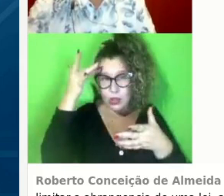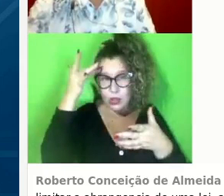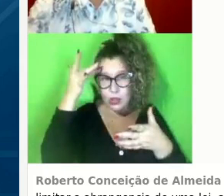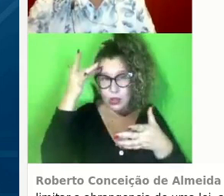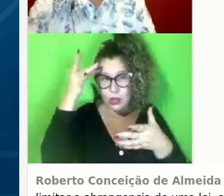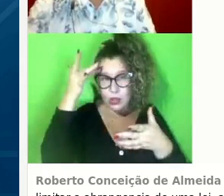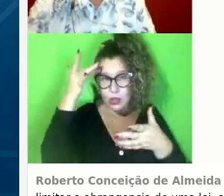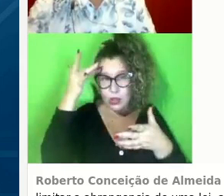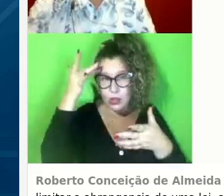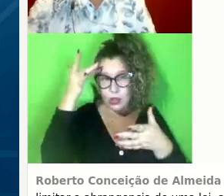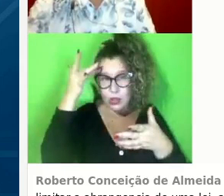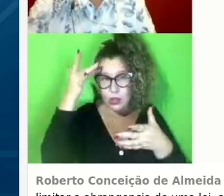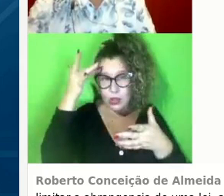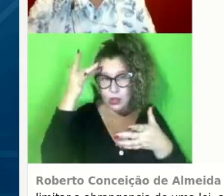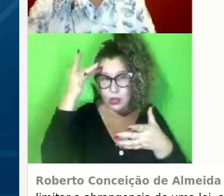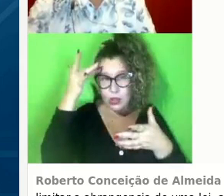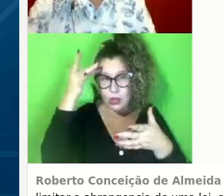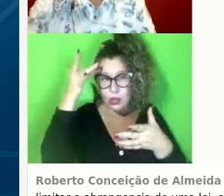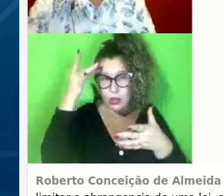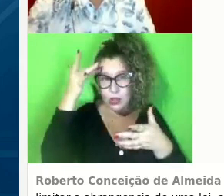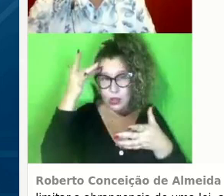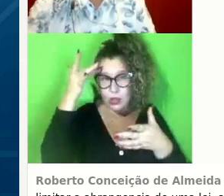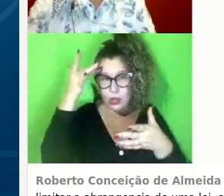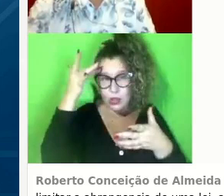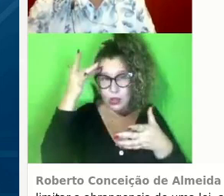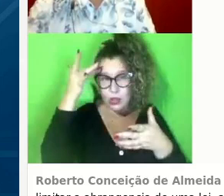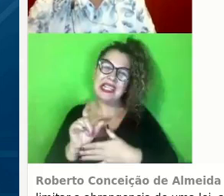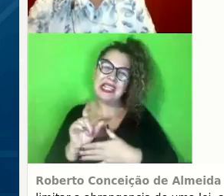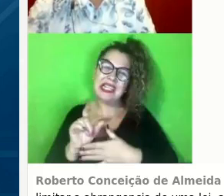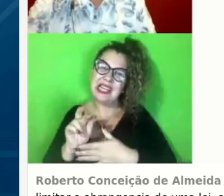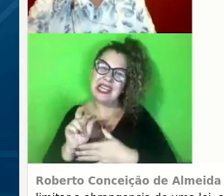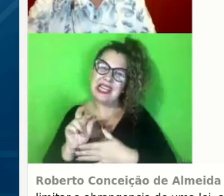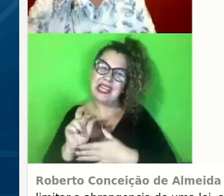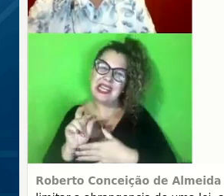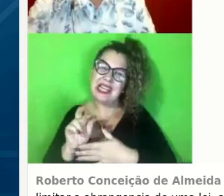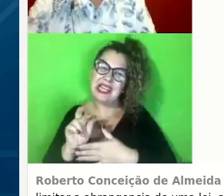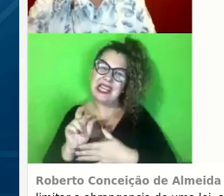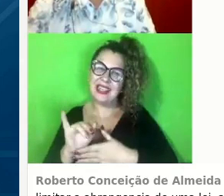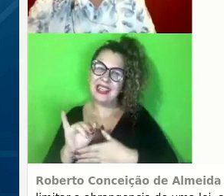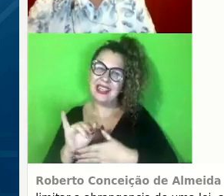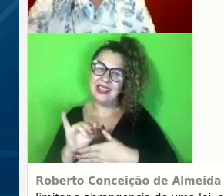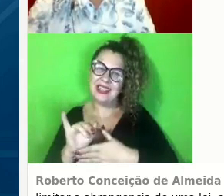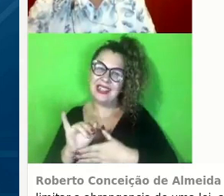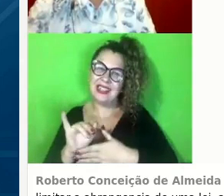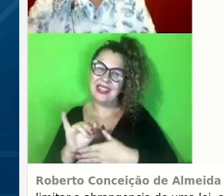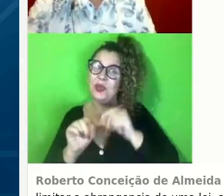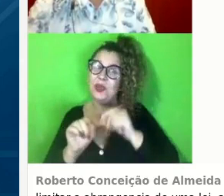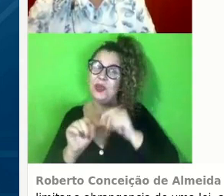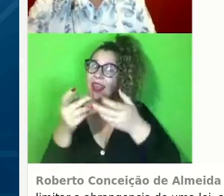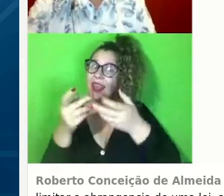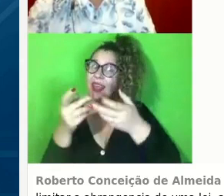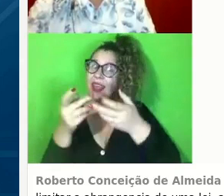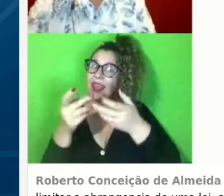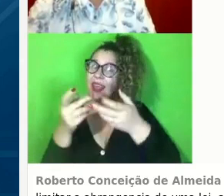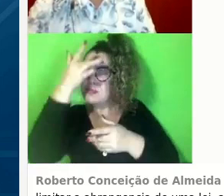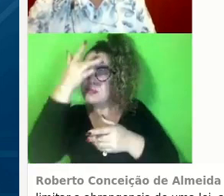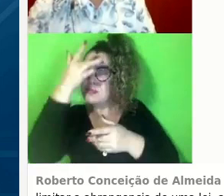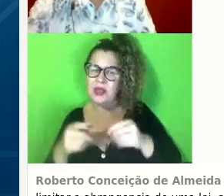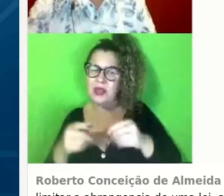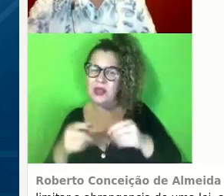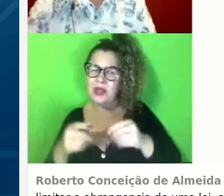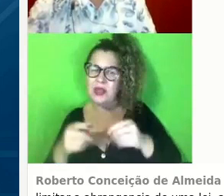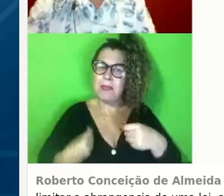trazer essas pessoas para o debate, né, e para falar, para